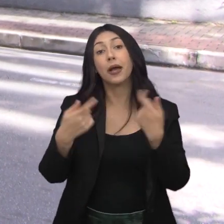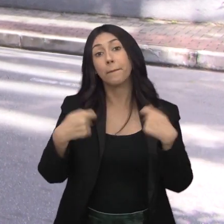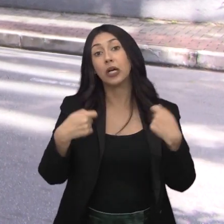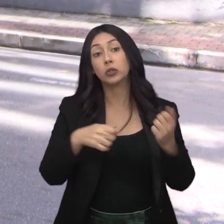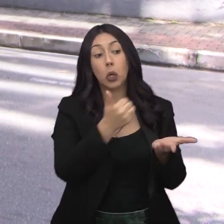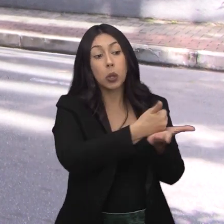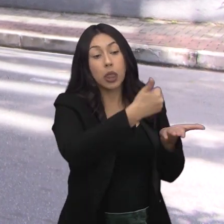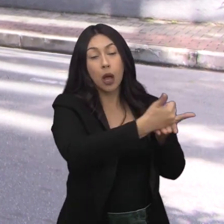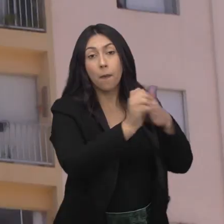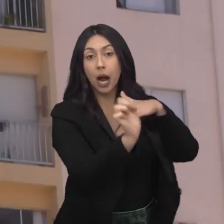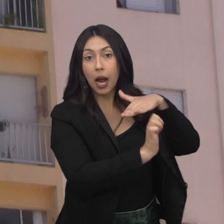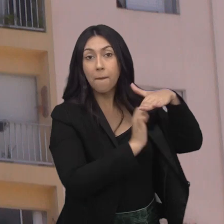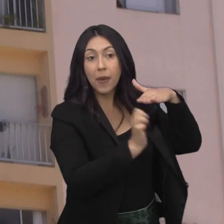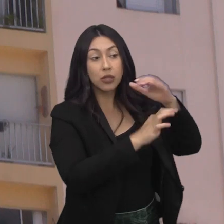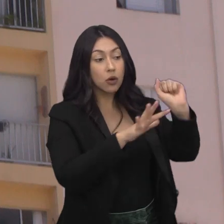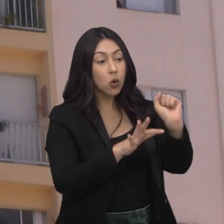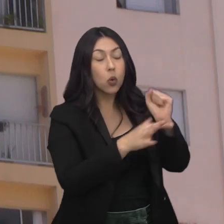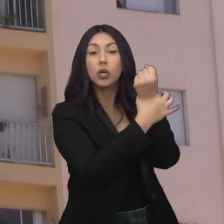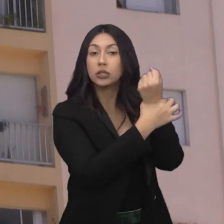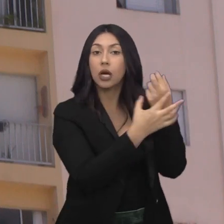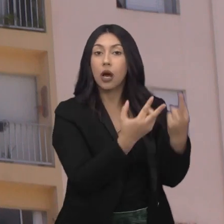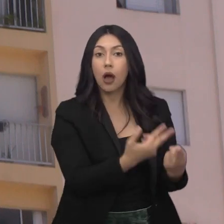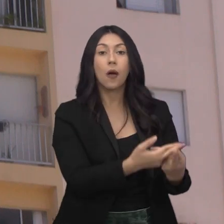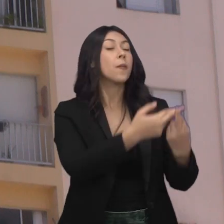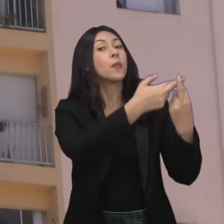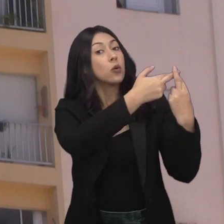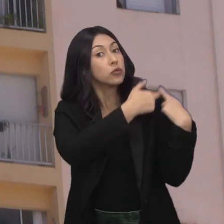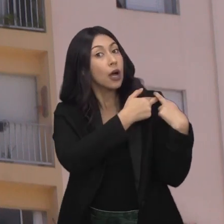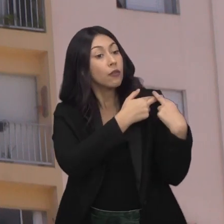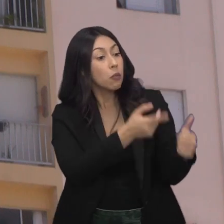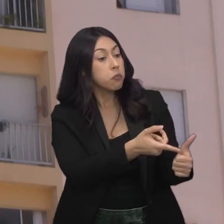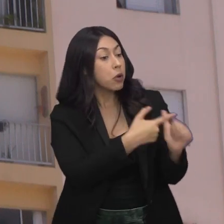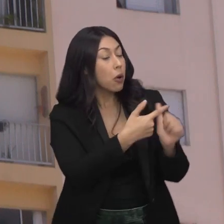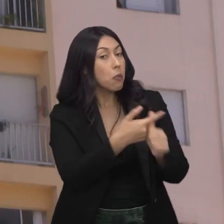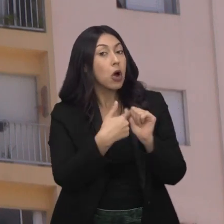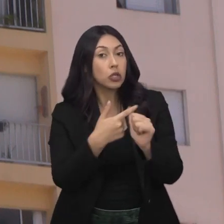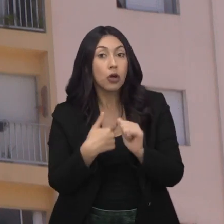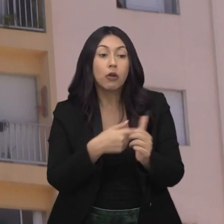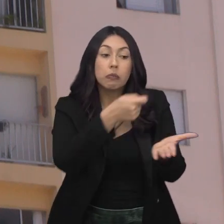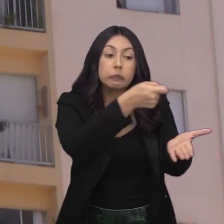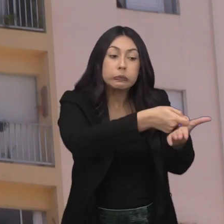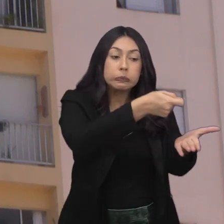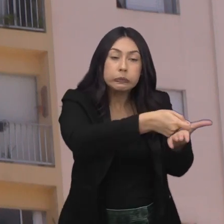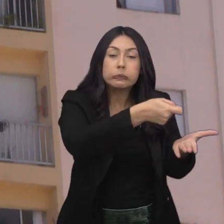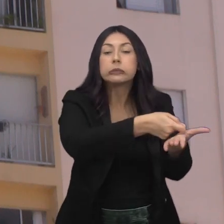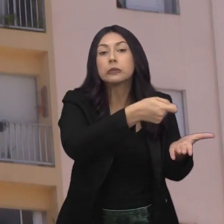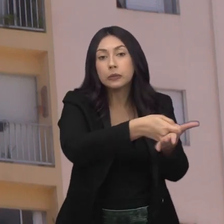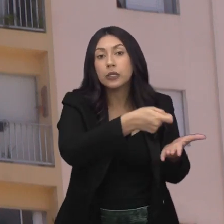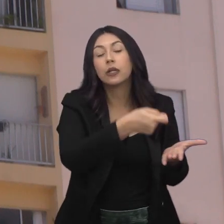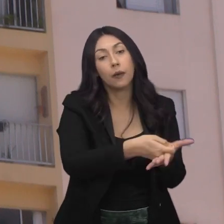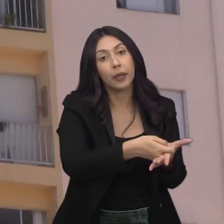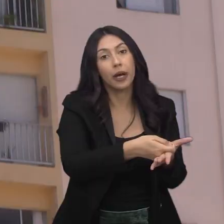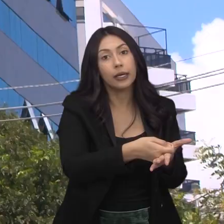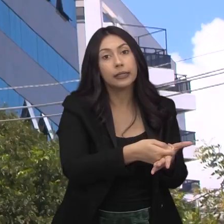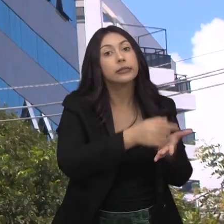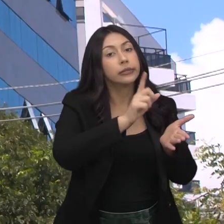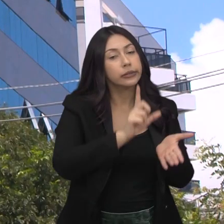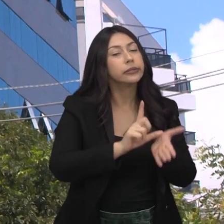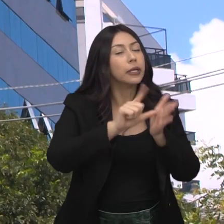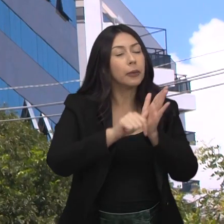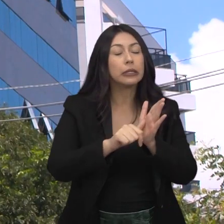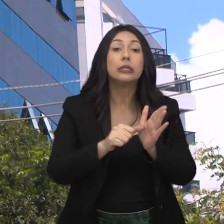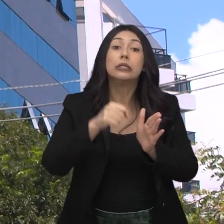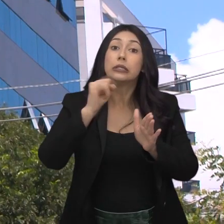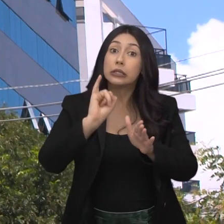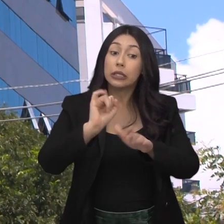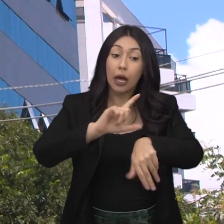uma garantidora, empresa que transfere para o condomínio a receita anual para os gastos previstos e